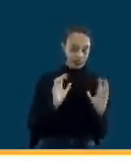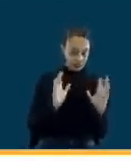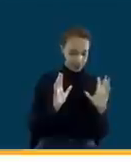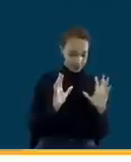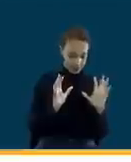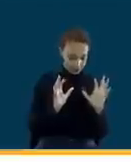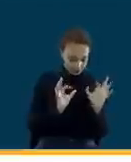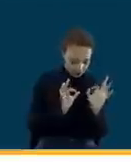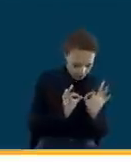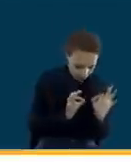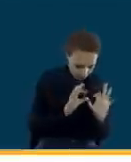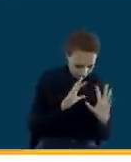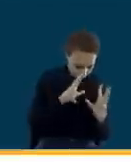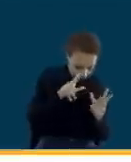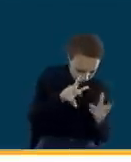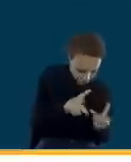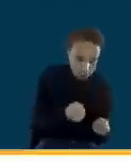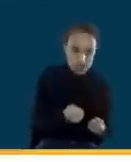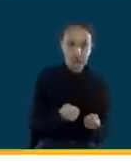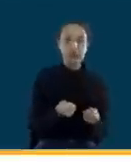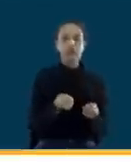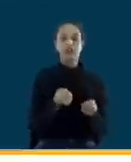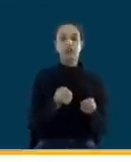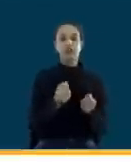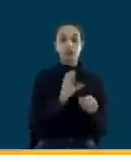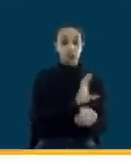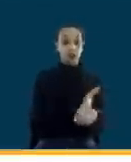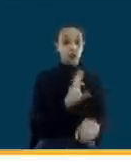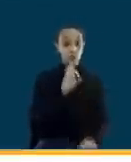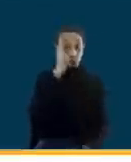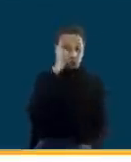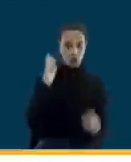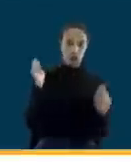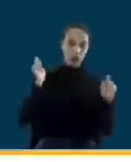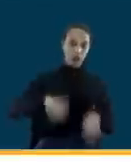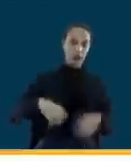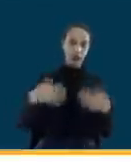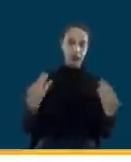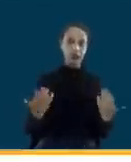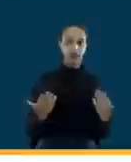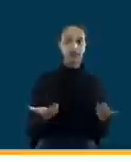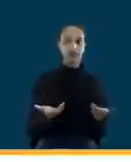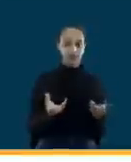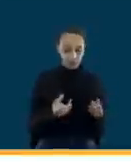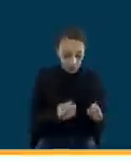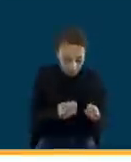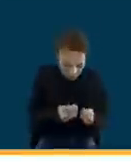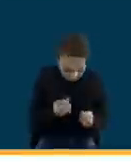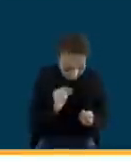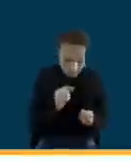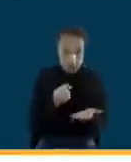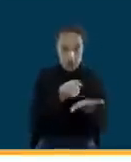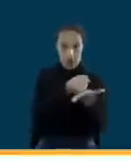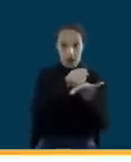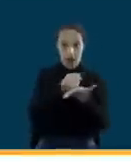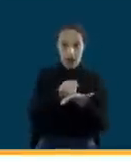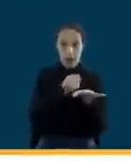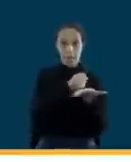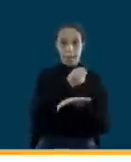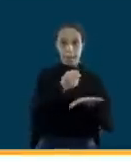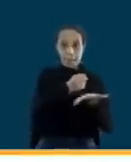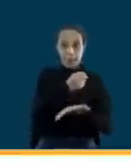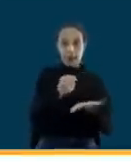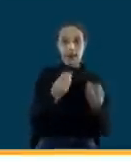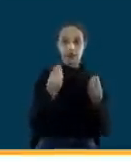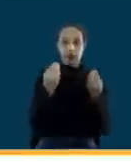cultura poderá, de alguma forma, nos oferecer base para um chamamento, para